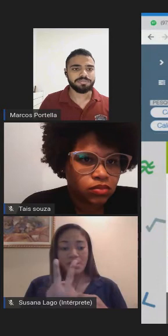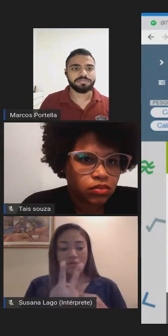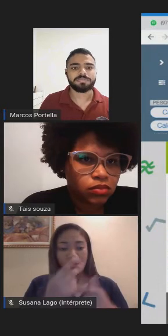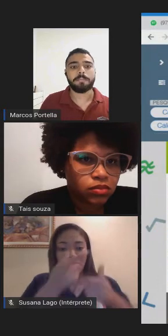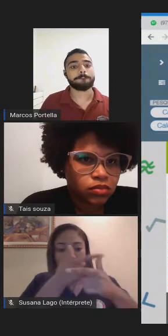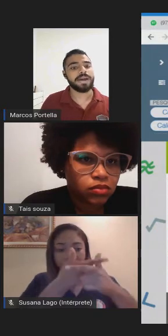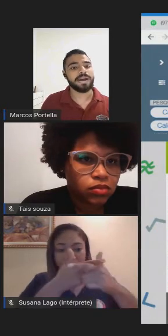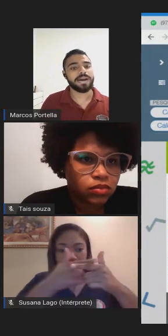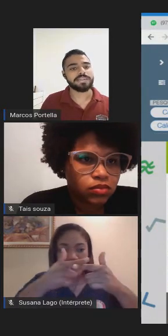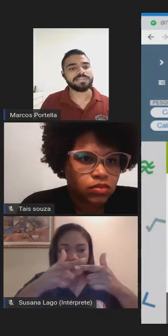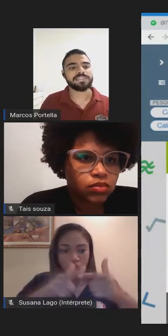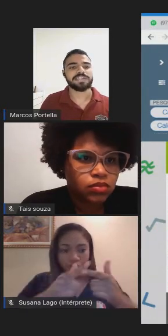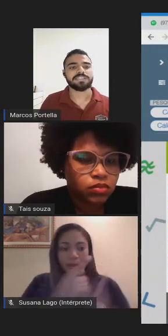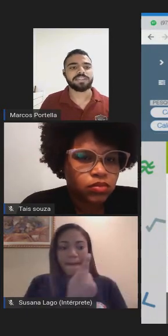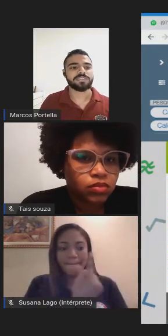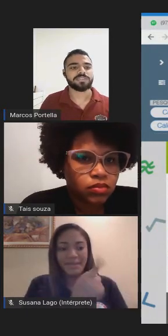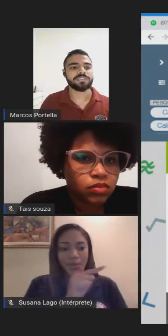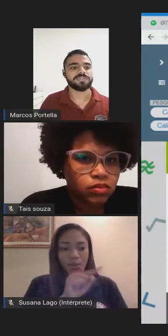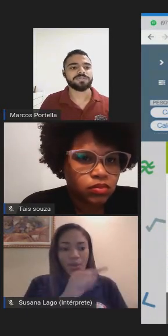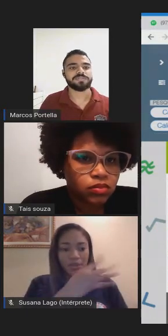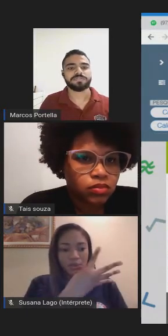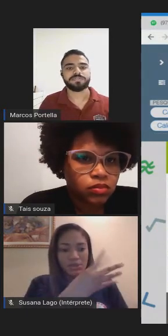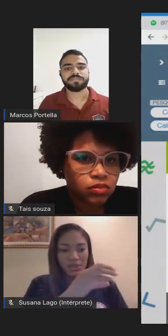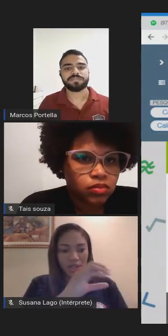1.400 mais 700.